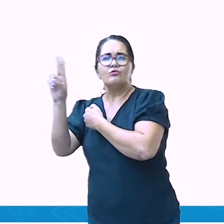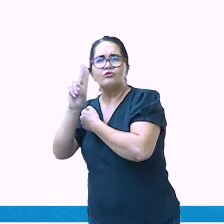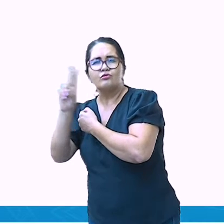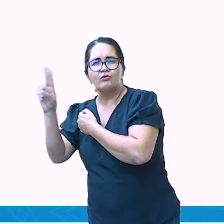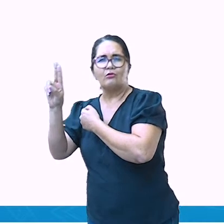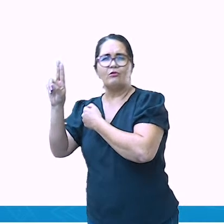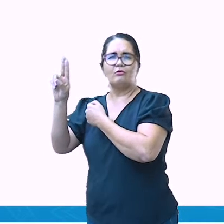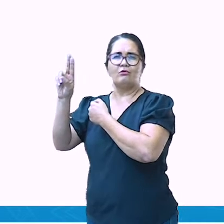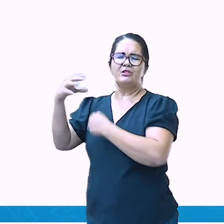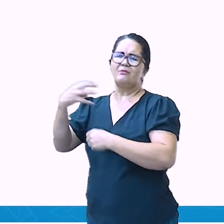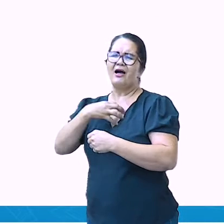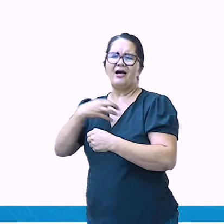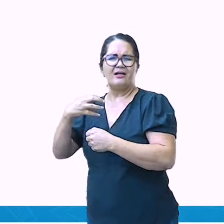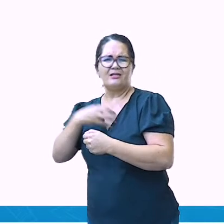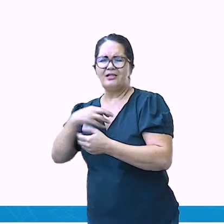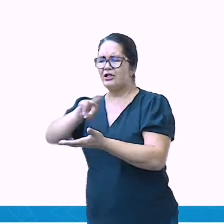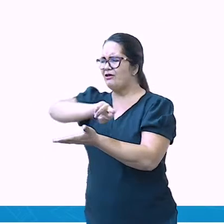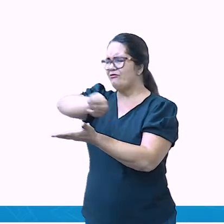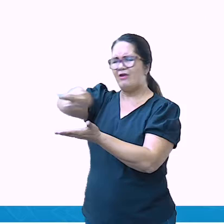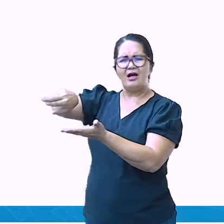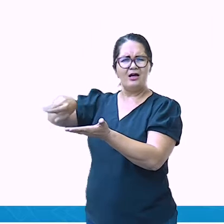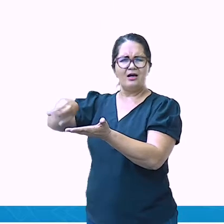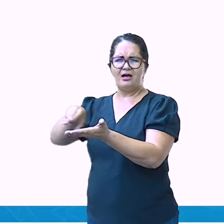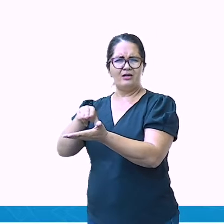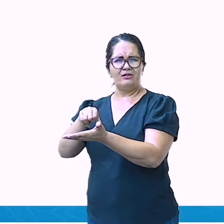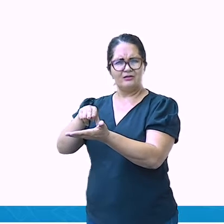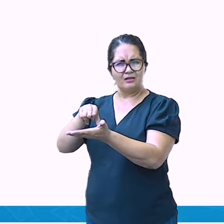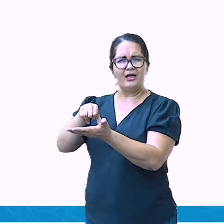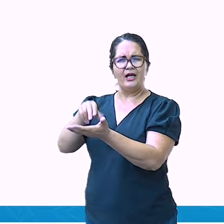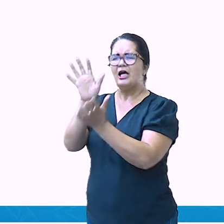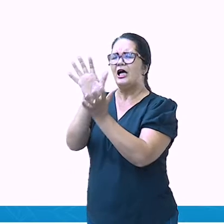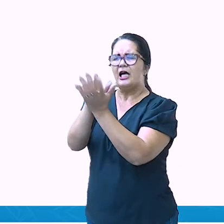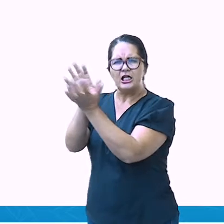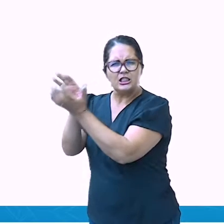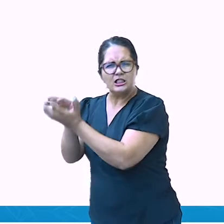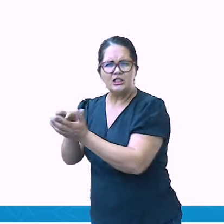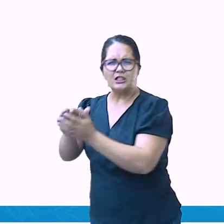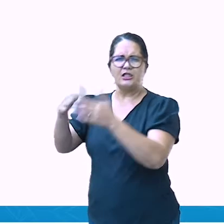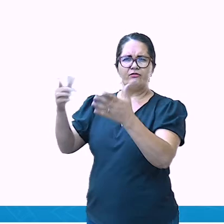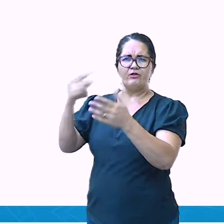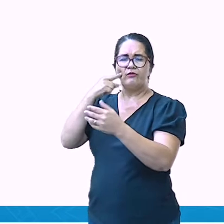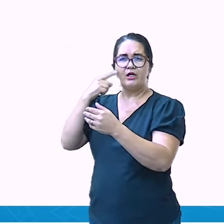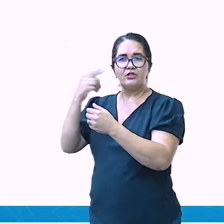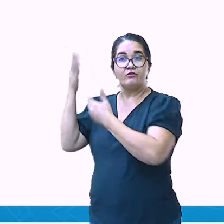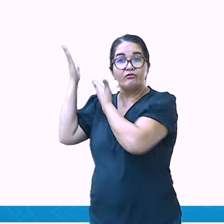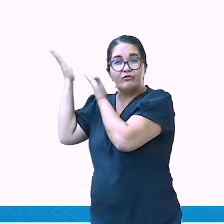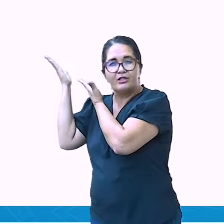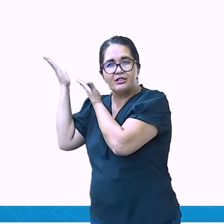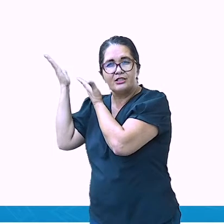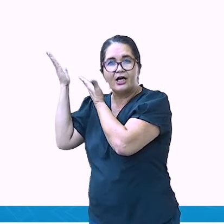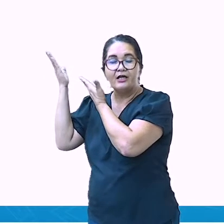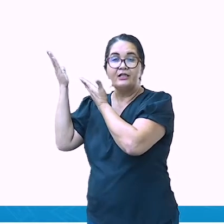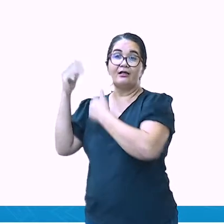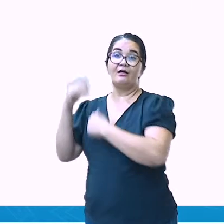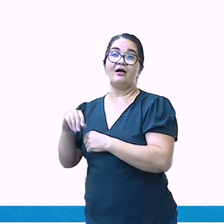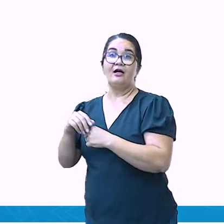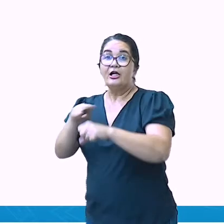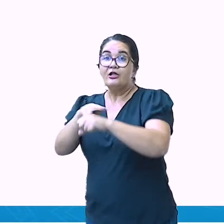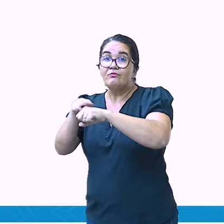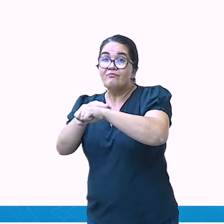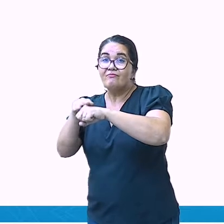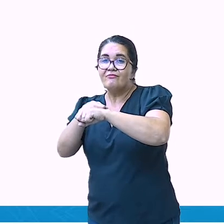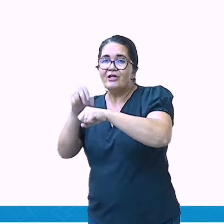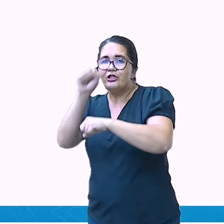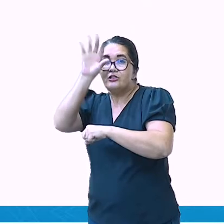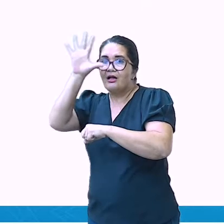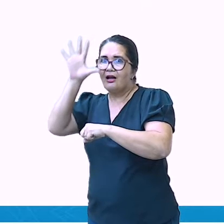Ceará, Bahia, aí lá menorzinho, essas partes menores, Rio Grande do Norte,